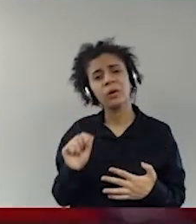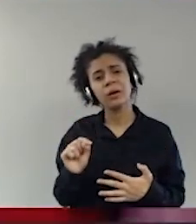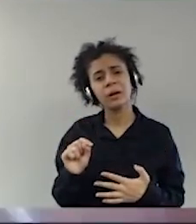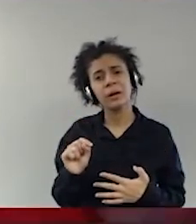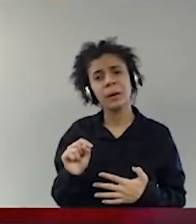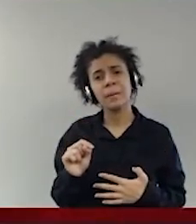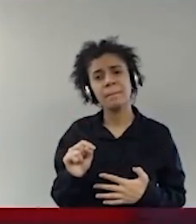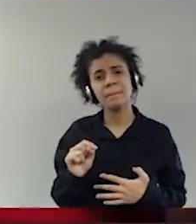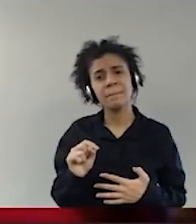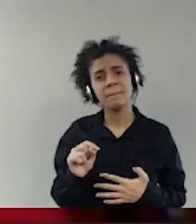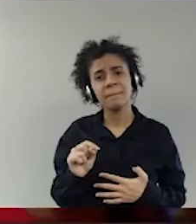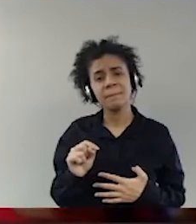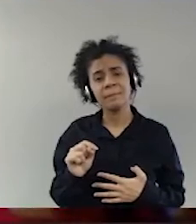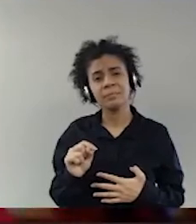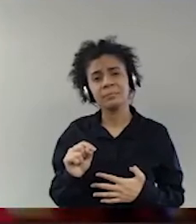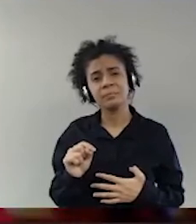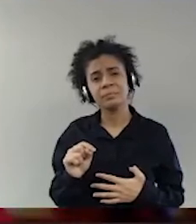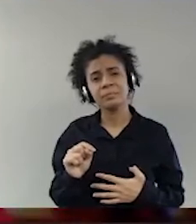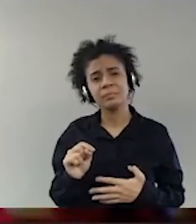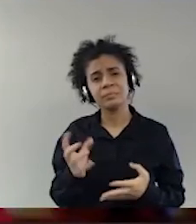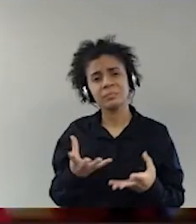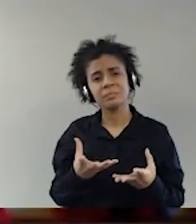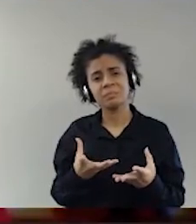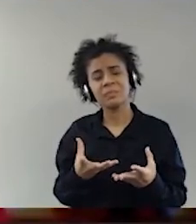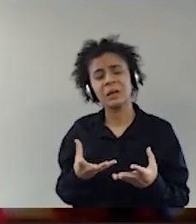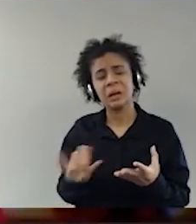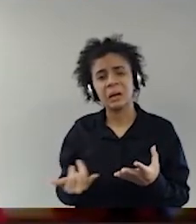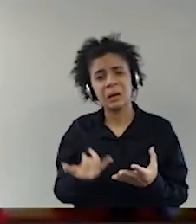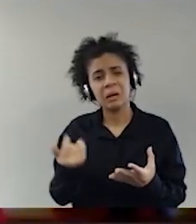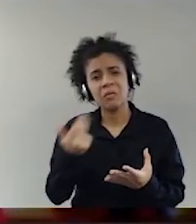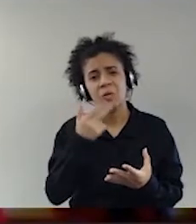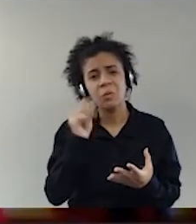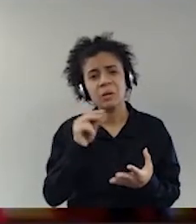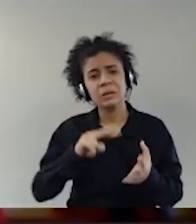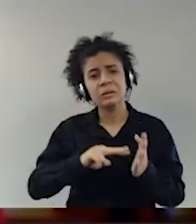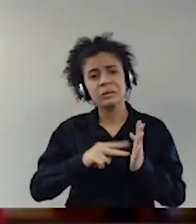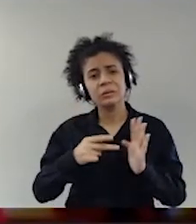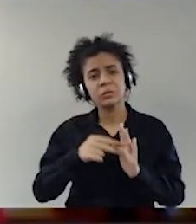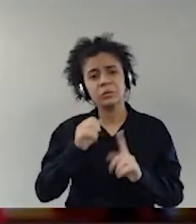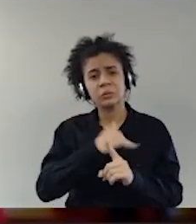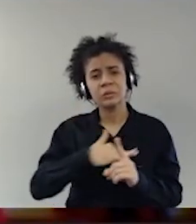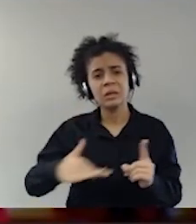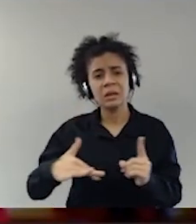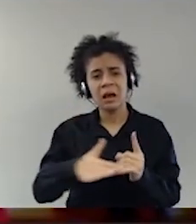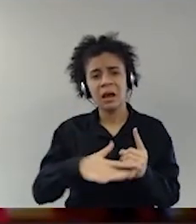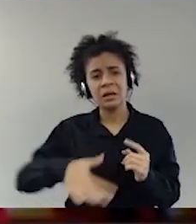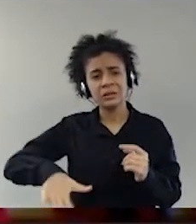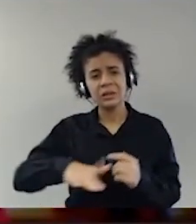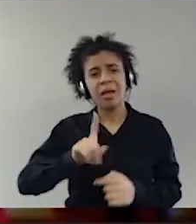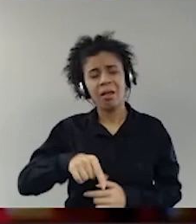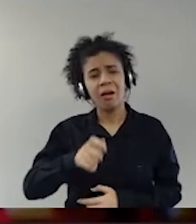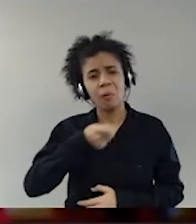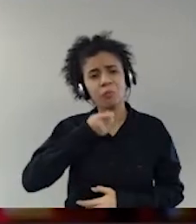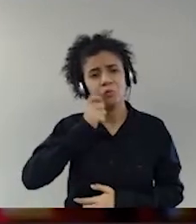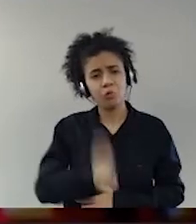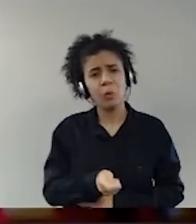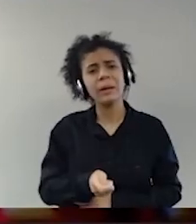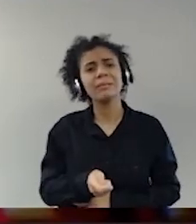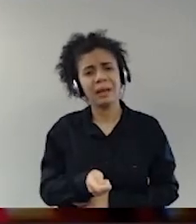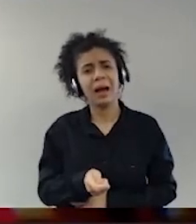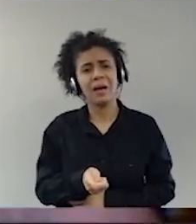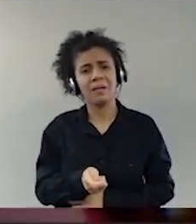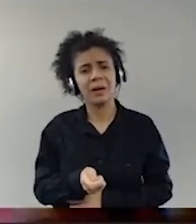e com tanta veemência pelo que significa ser uma sociedade autoritária. Agora, ela nos lembra,